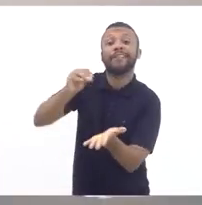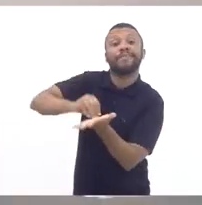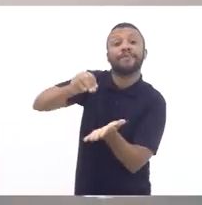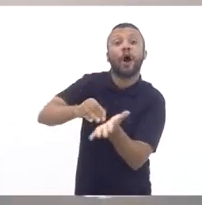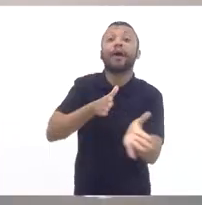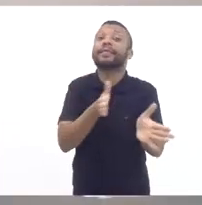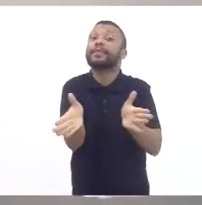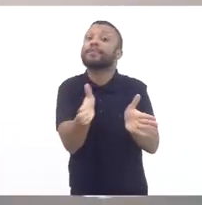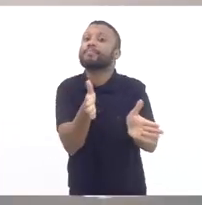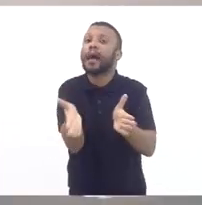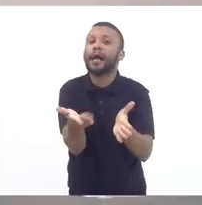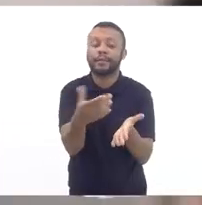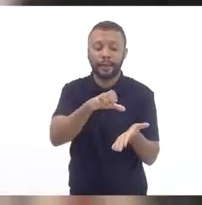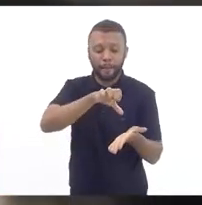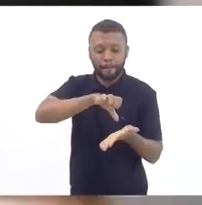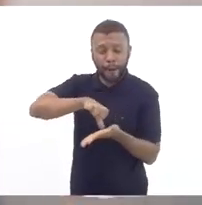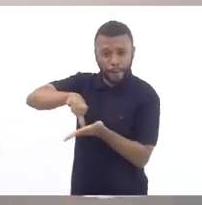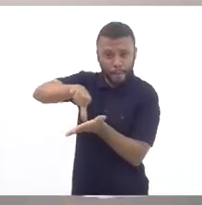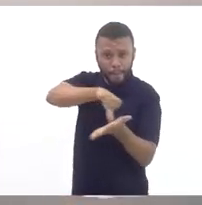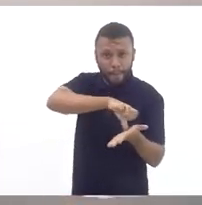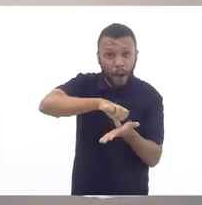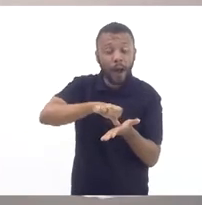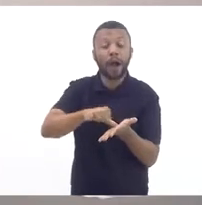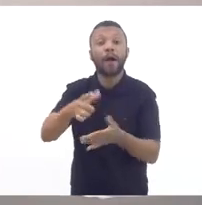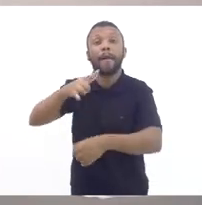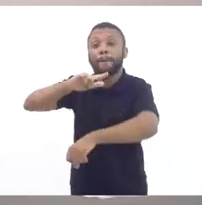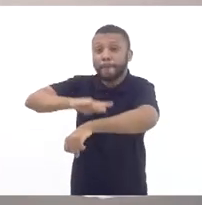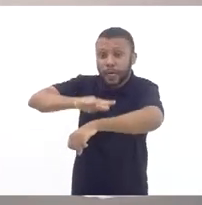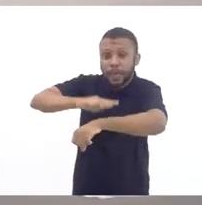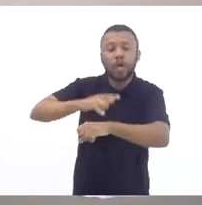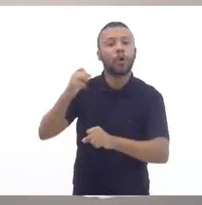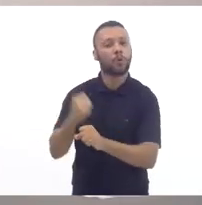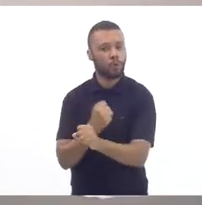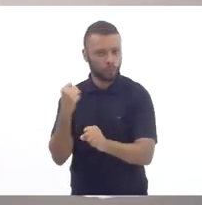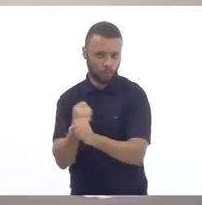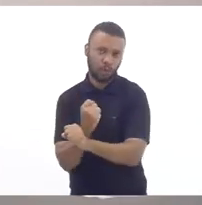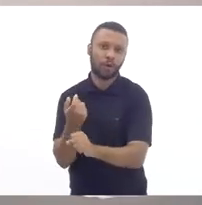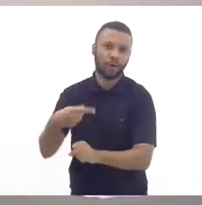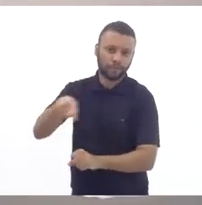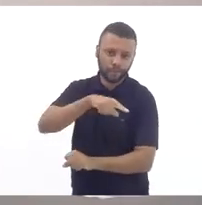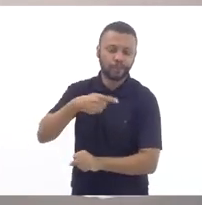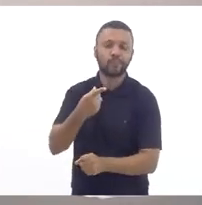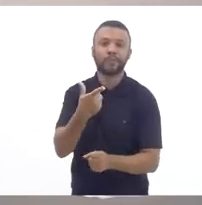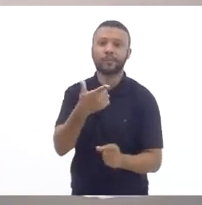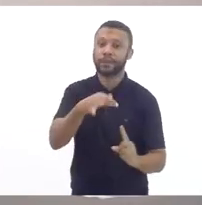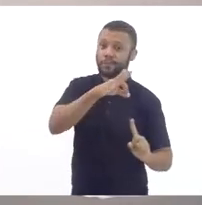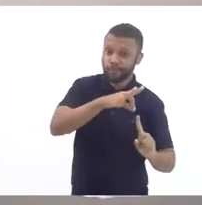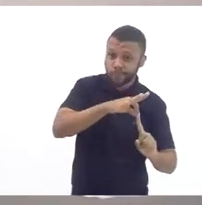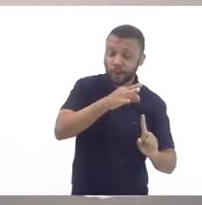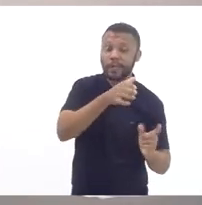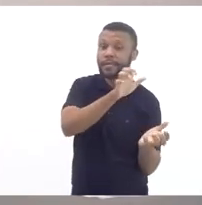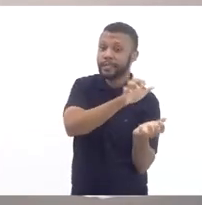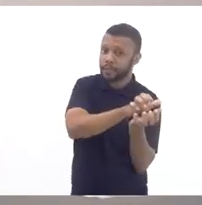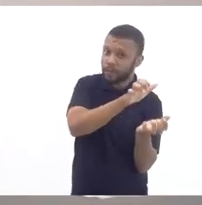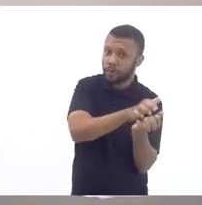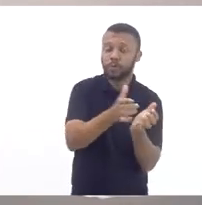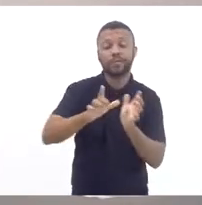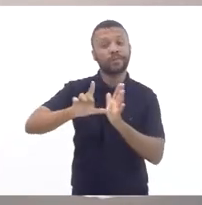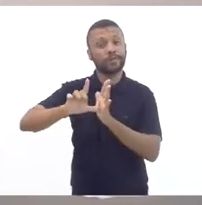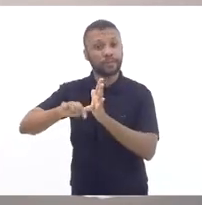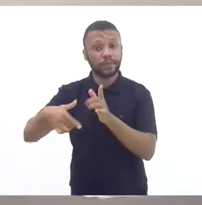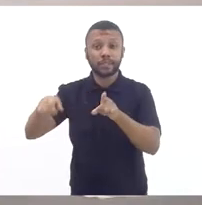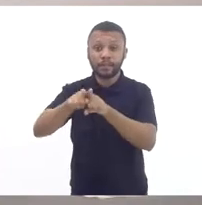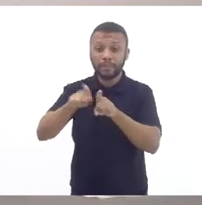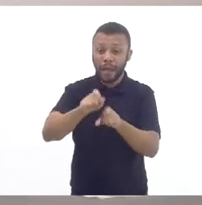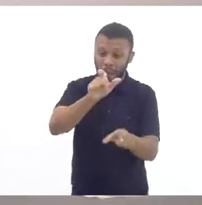de banheiros, analisar as condições dos trens e estações, retorno do ramal Santa Cruz Central do Brasil, bem como os danos sofridos pelos